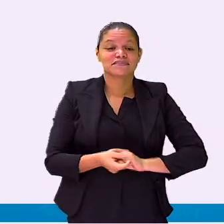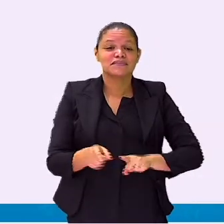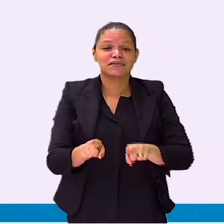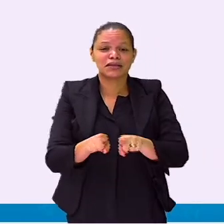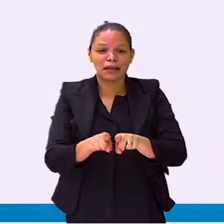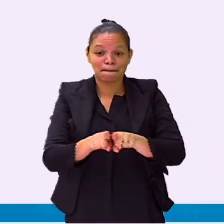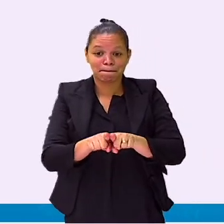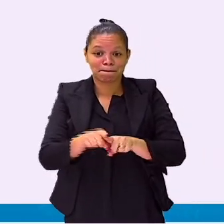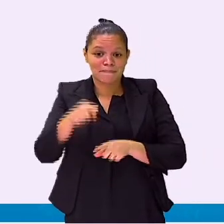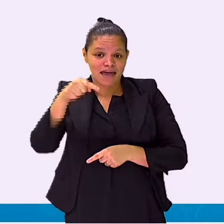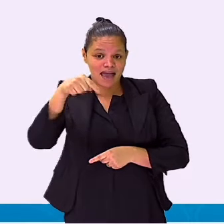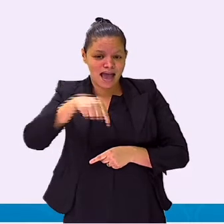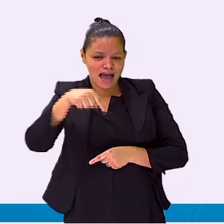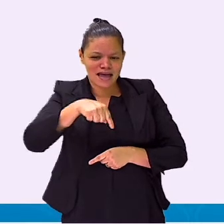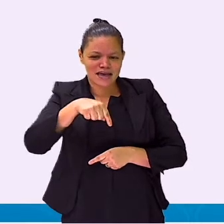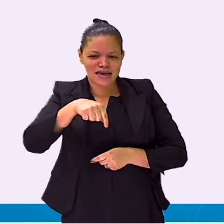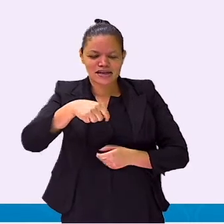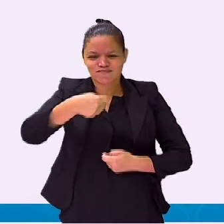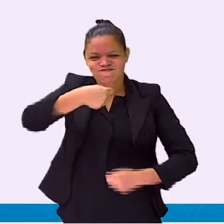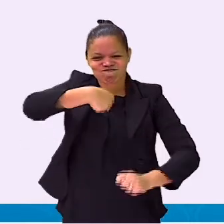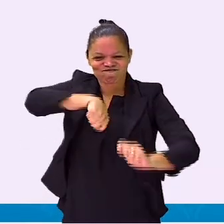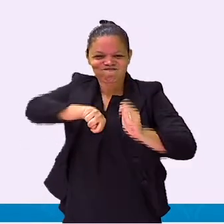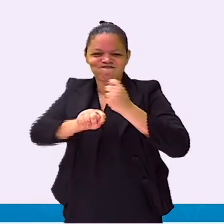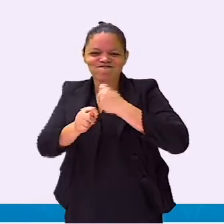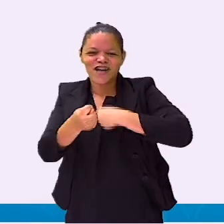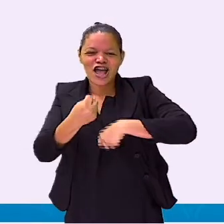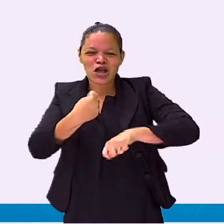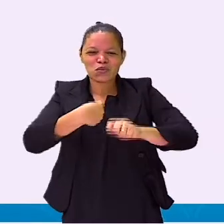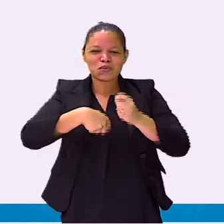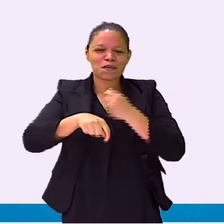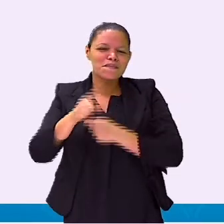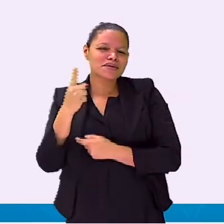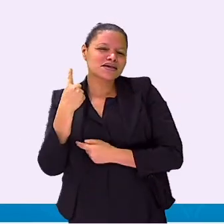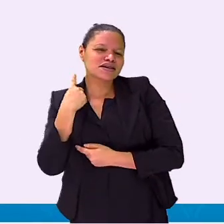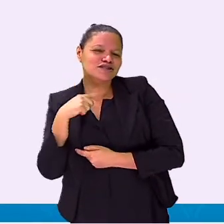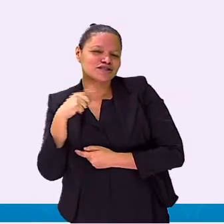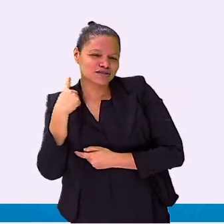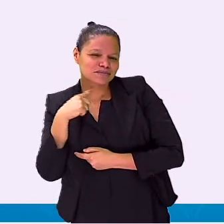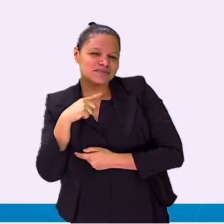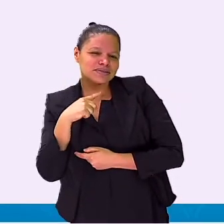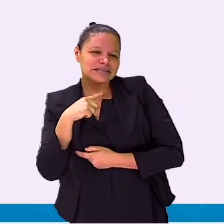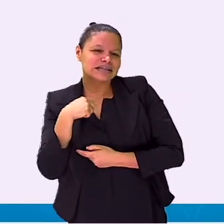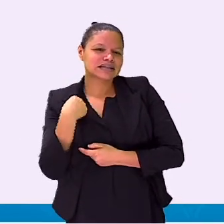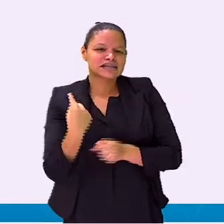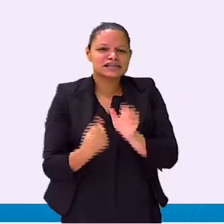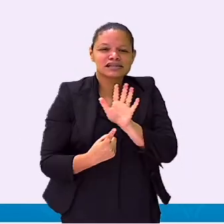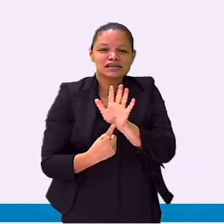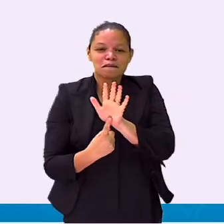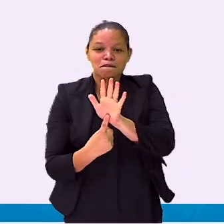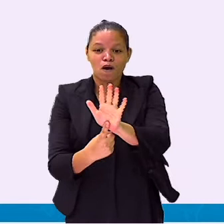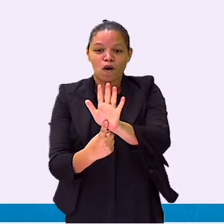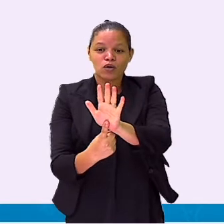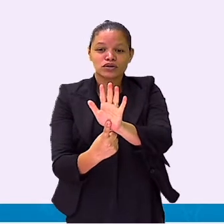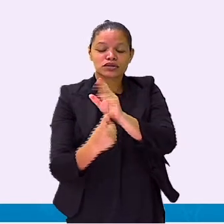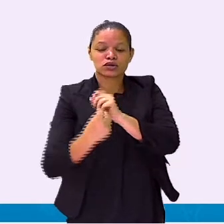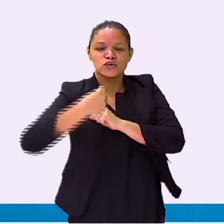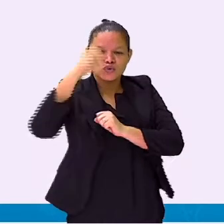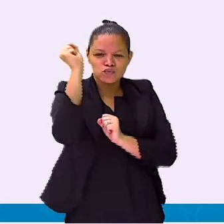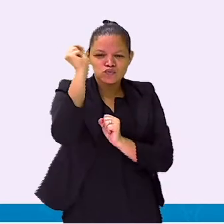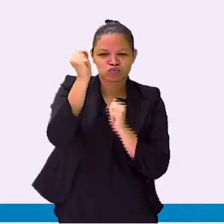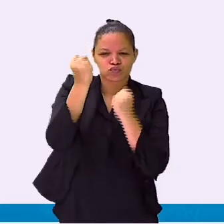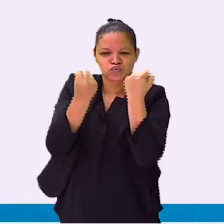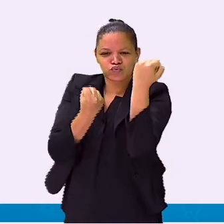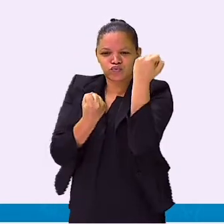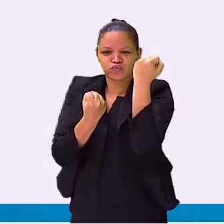sendo a primeira a mais importante do estado, isso mesmo, a indústria extrativista. A